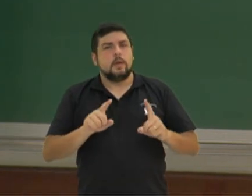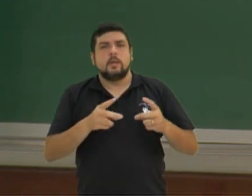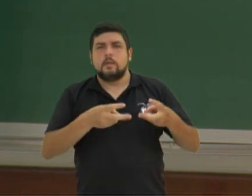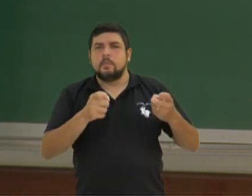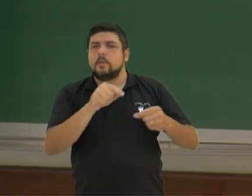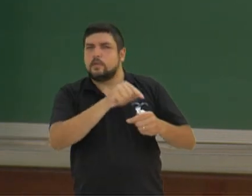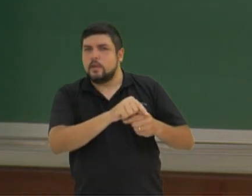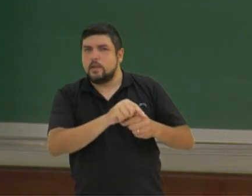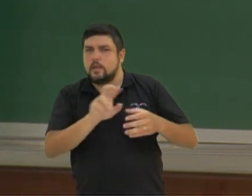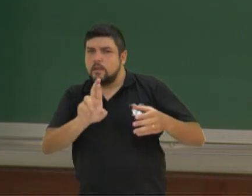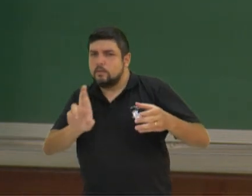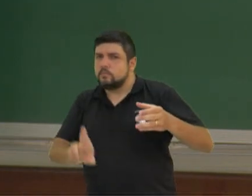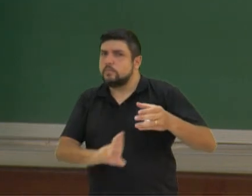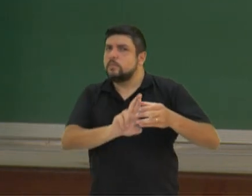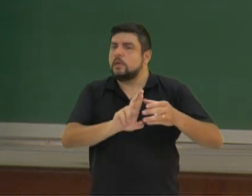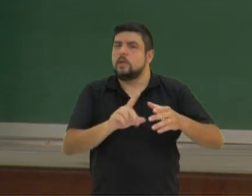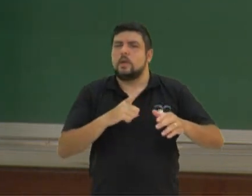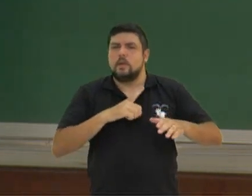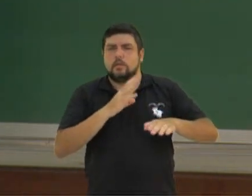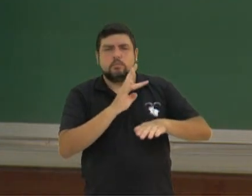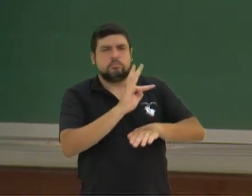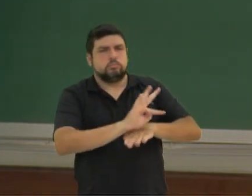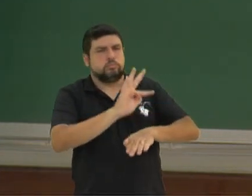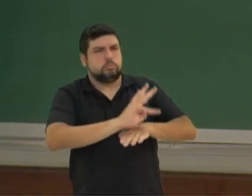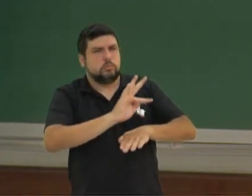vão aprimorar as suas técnicas, já chegamos lá.